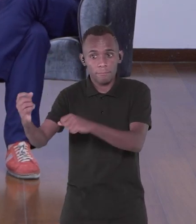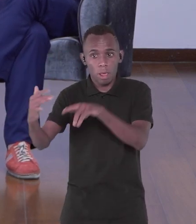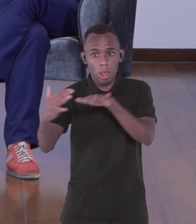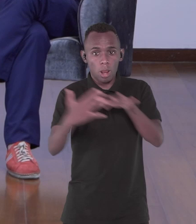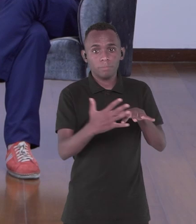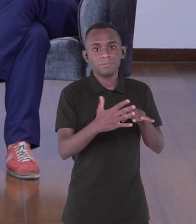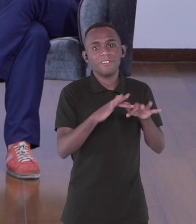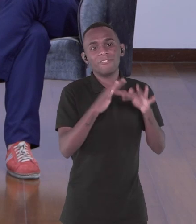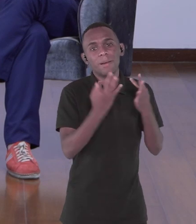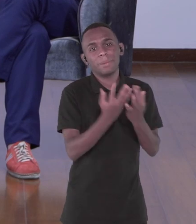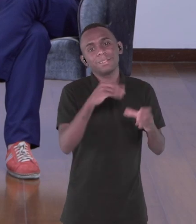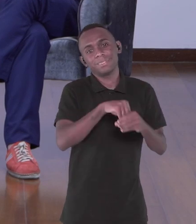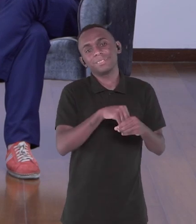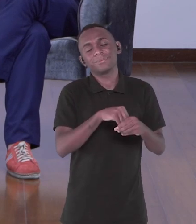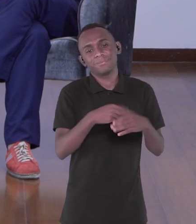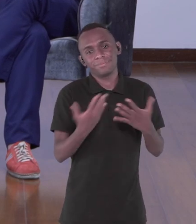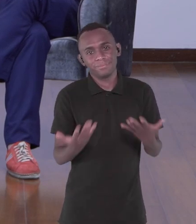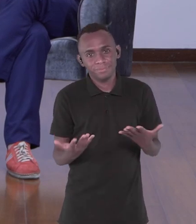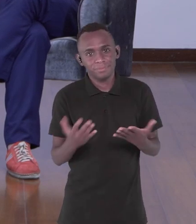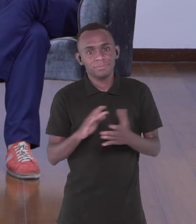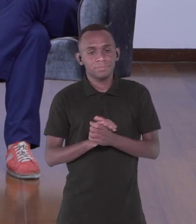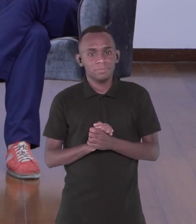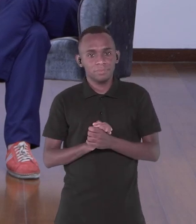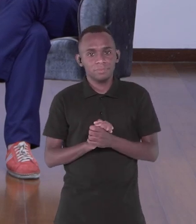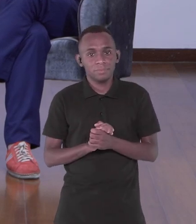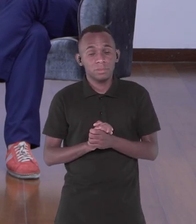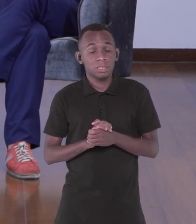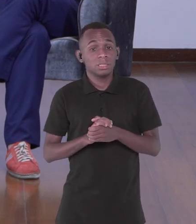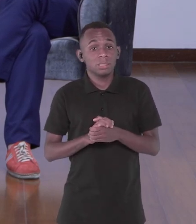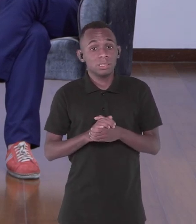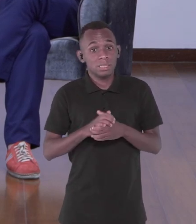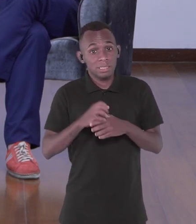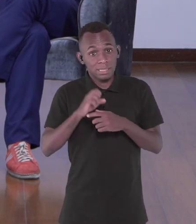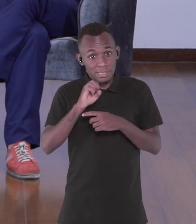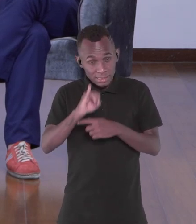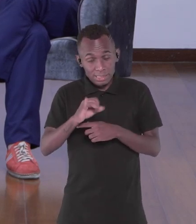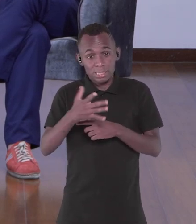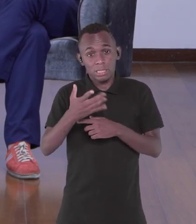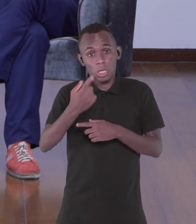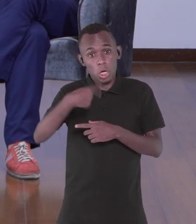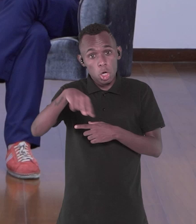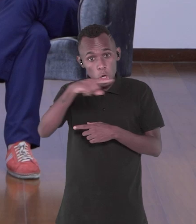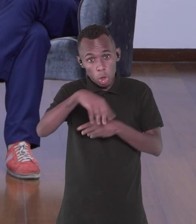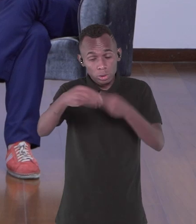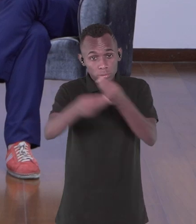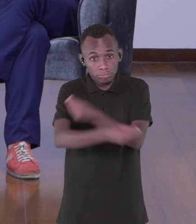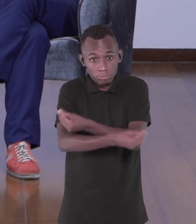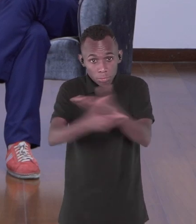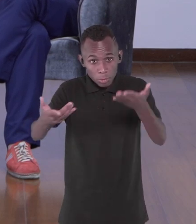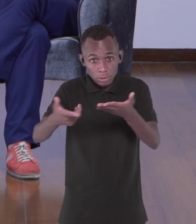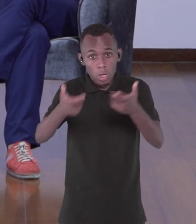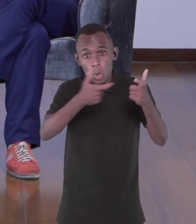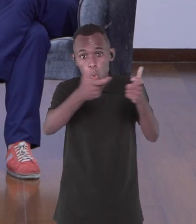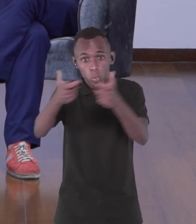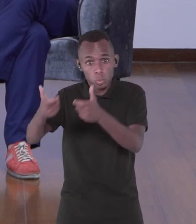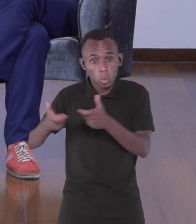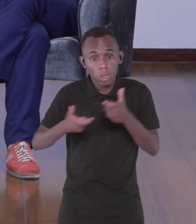dele. Então, se a gente transpor isso para todos os outros